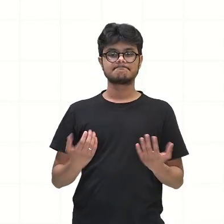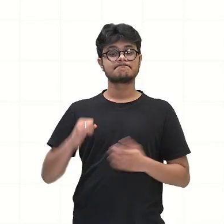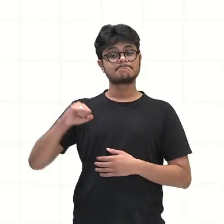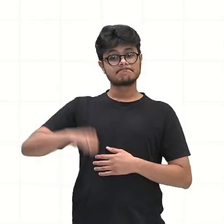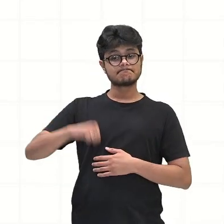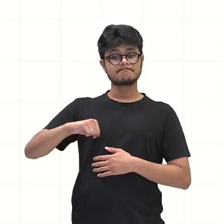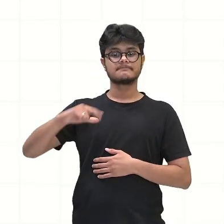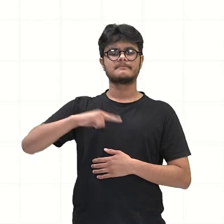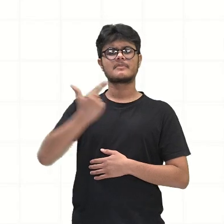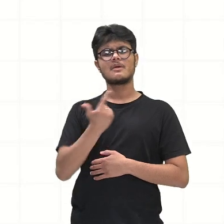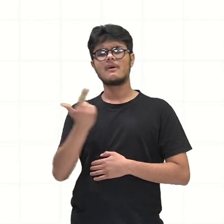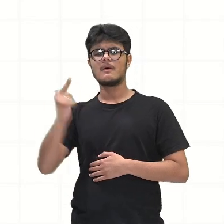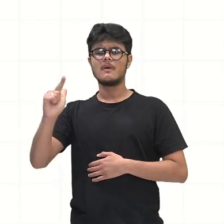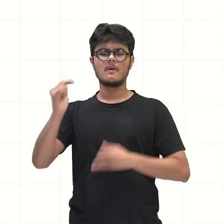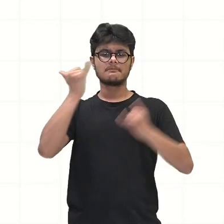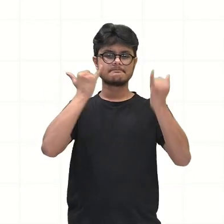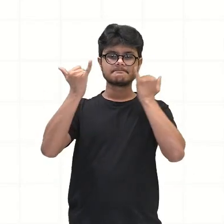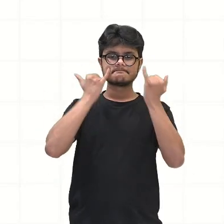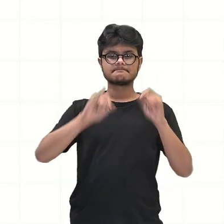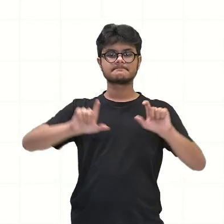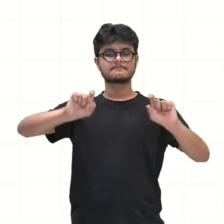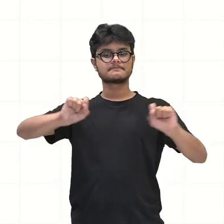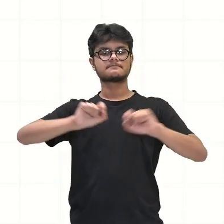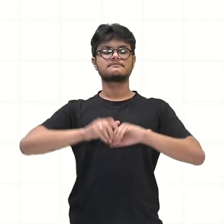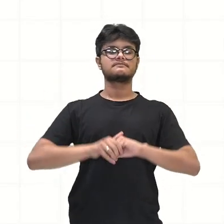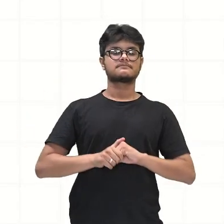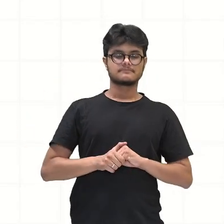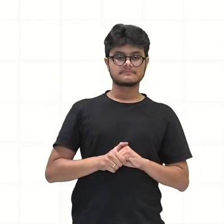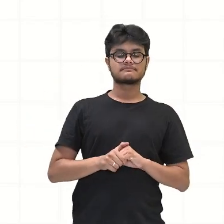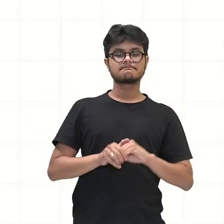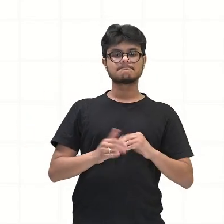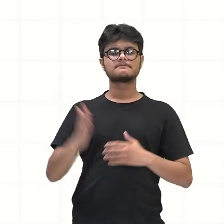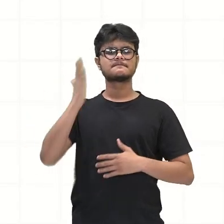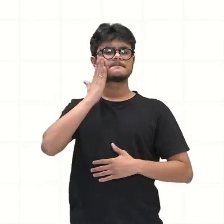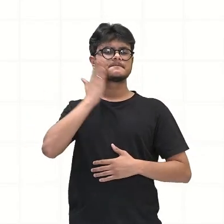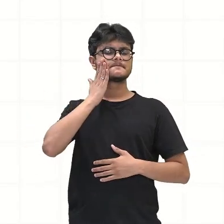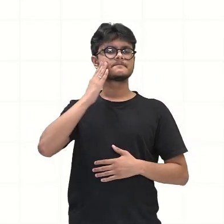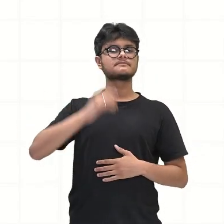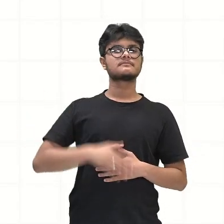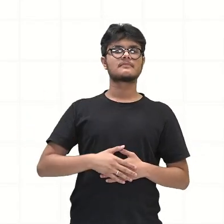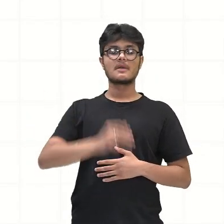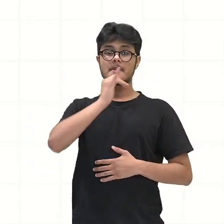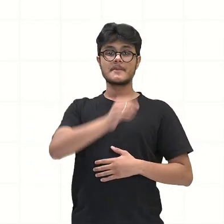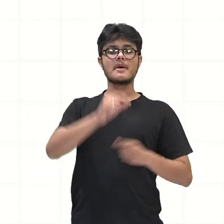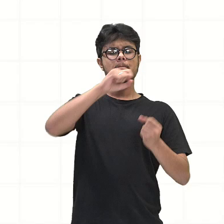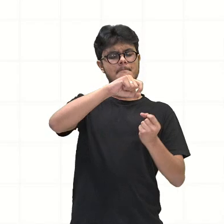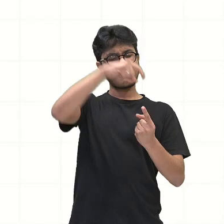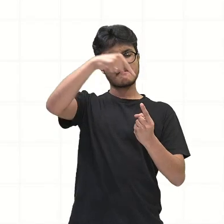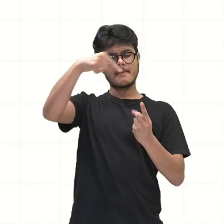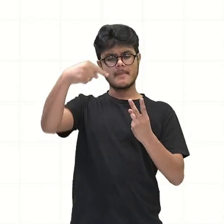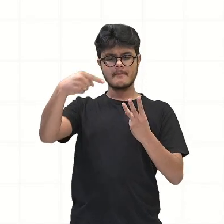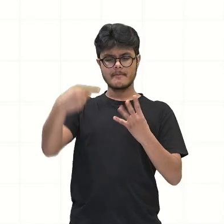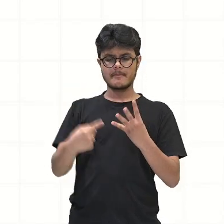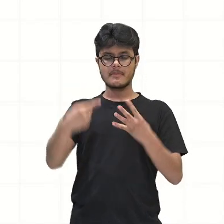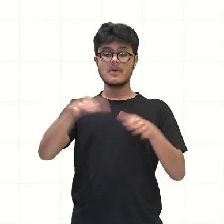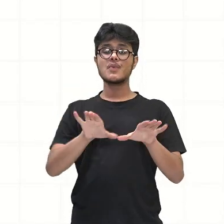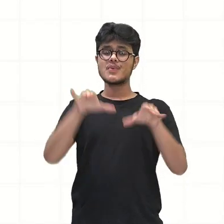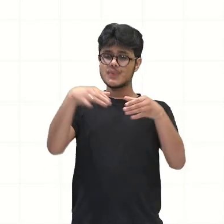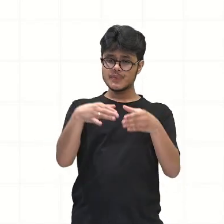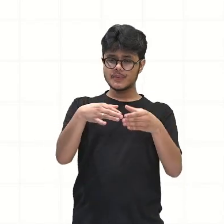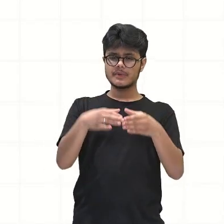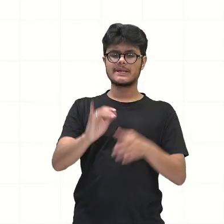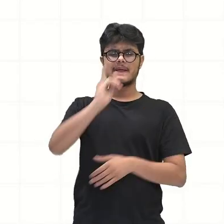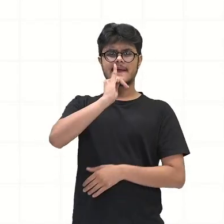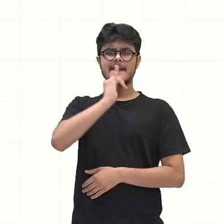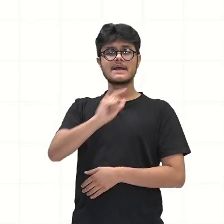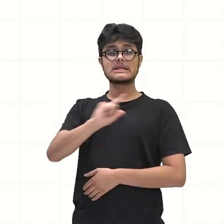uma outra informação que é o que a gente pode contar a quantidade de elementos desse conjunto. Né? A gente